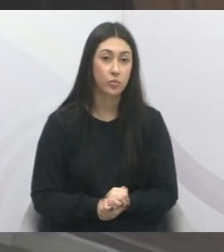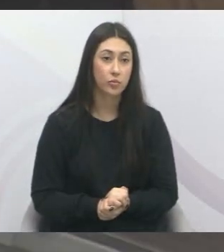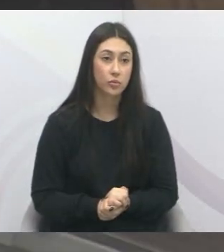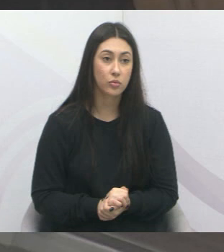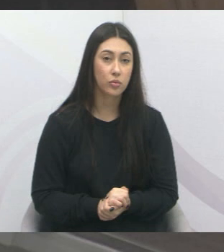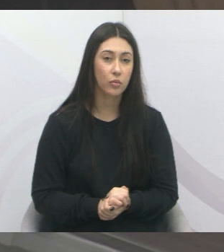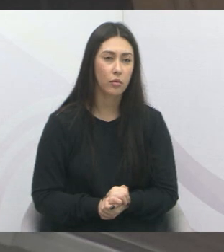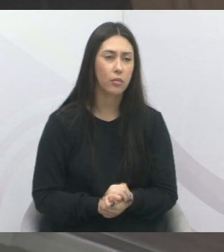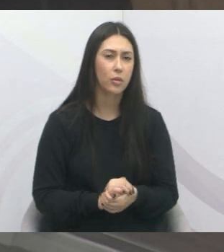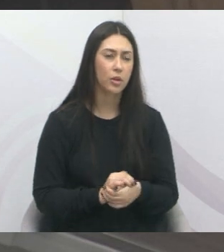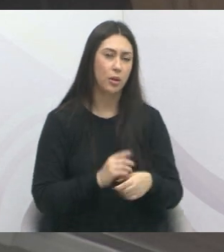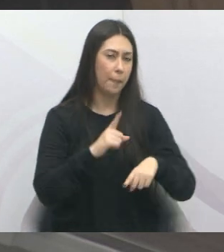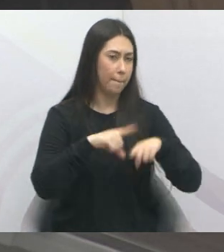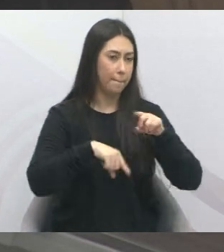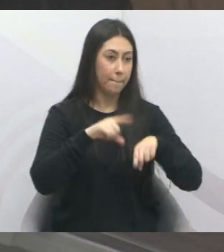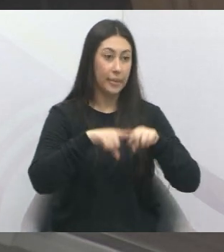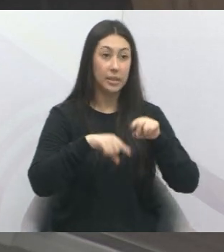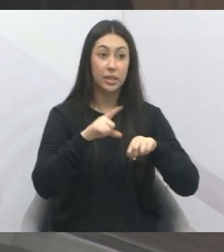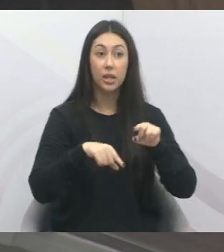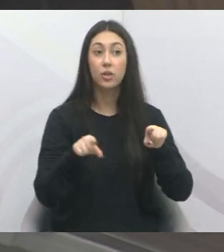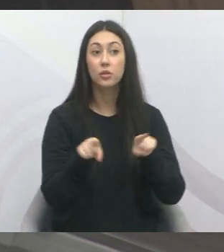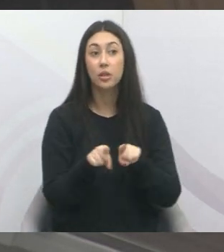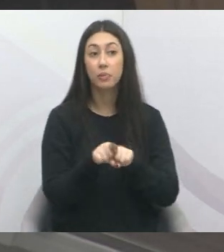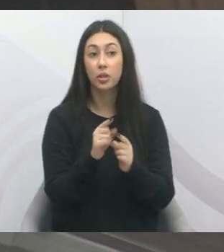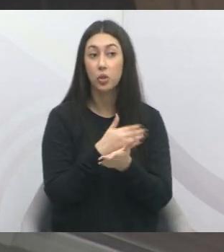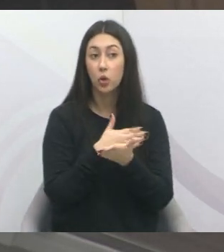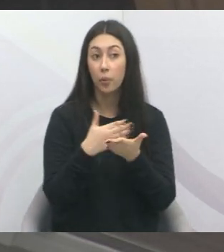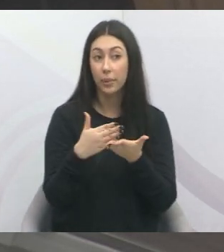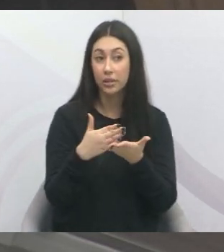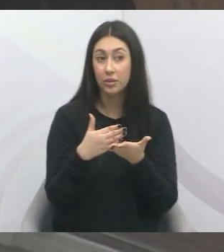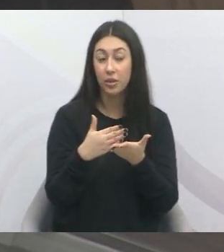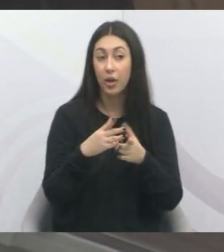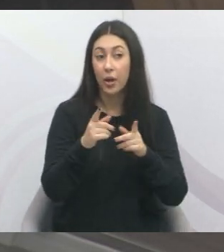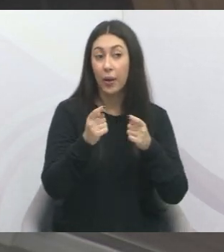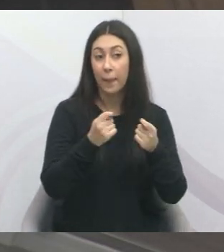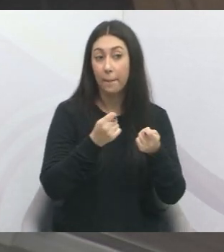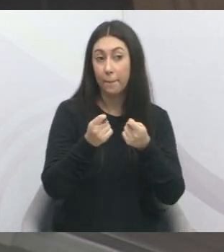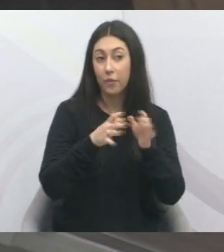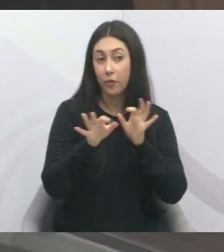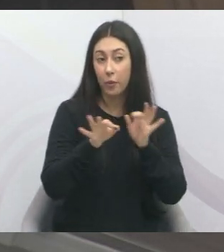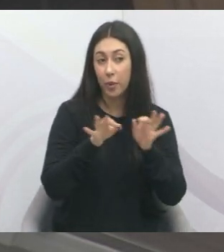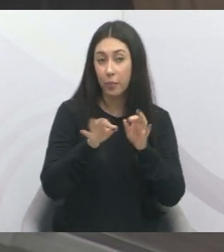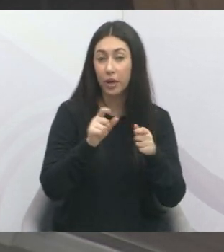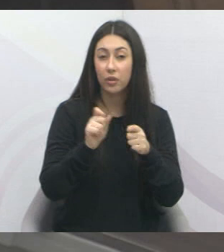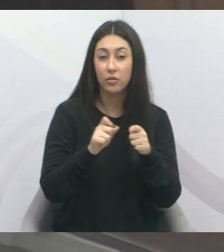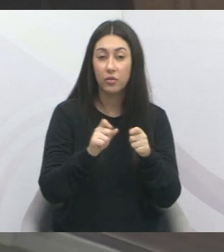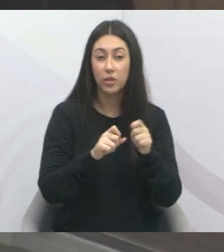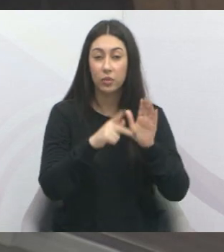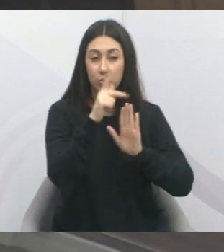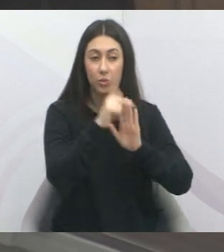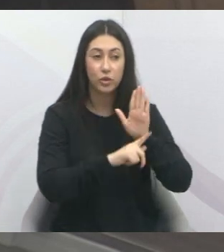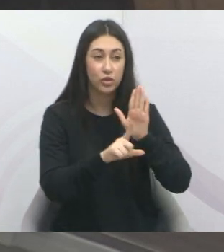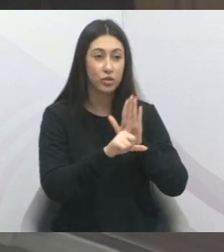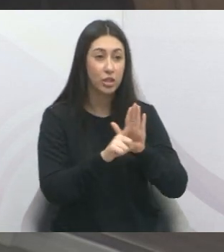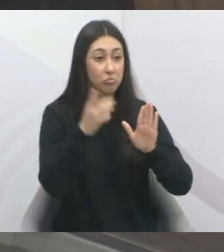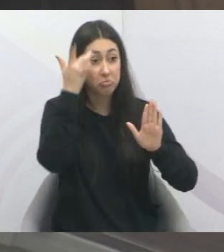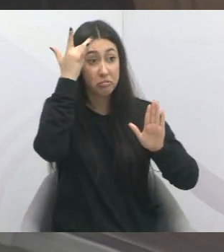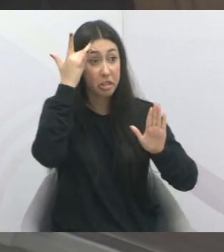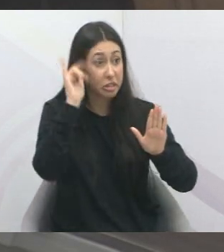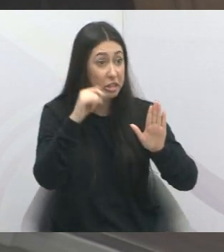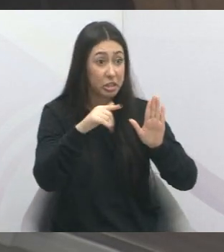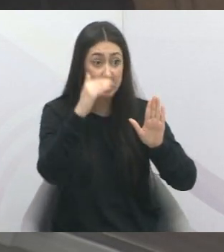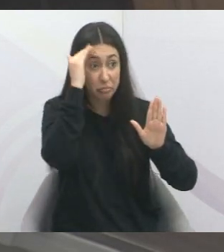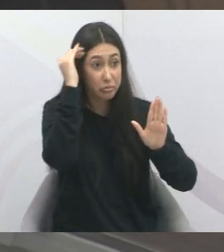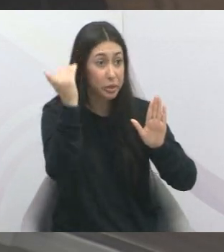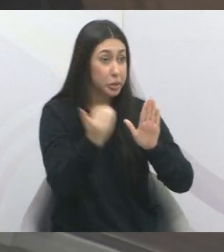uma das ferramentas desse sistema foi, logo no início do mandato, ele foi desenvolvido através de um projeto de lei nosso, que não sei nem se está sendo cumprido